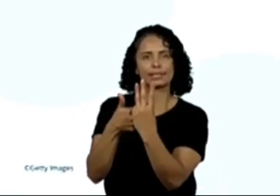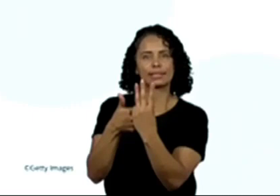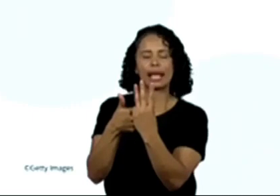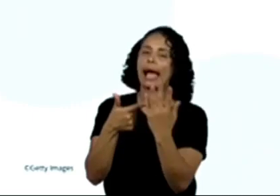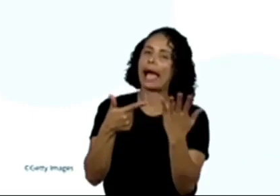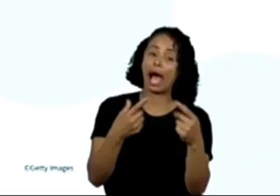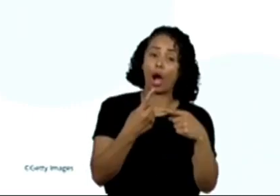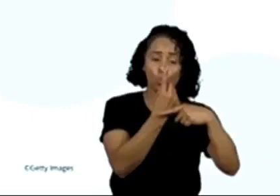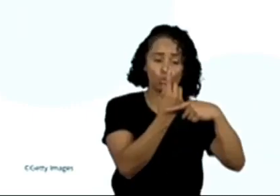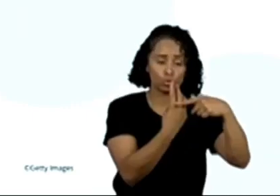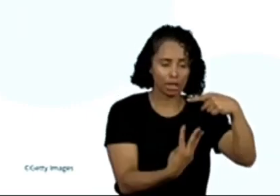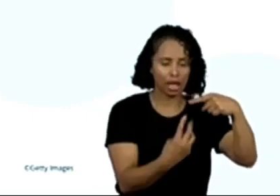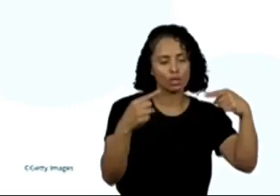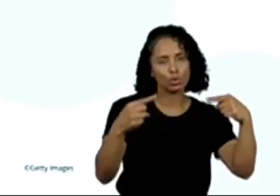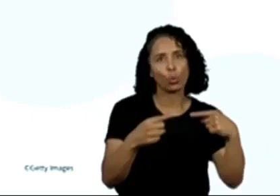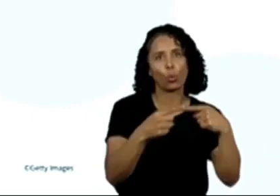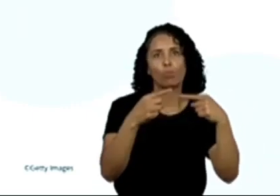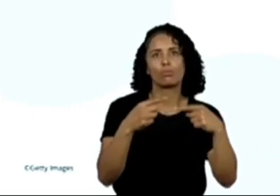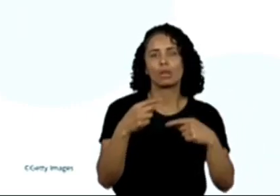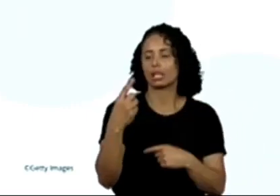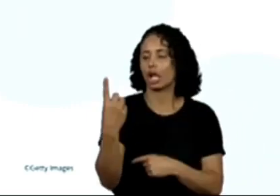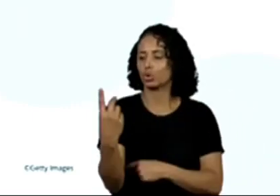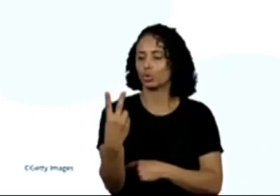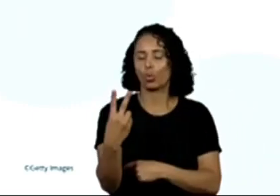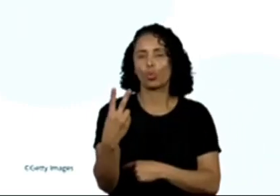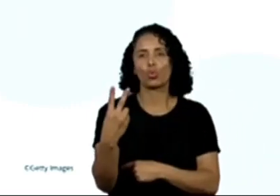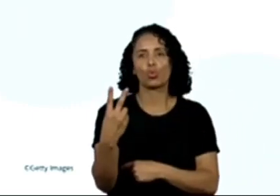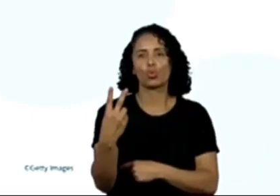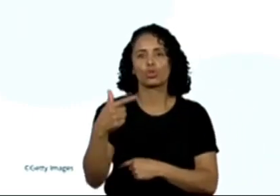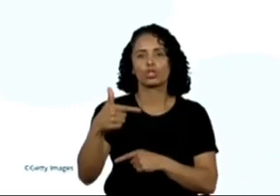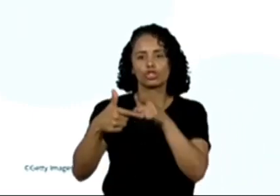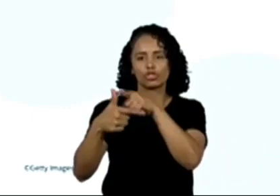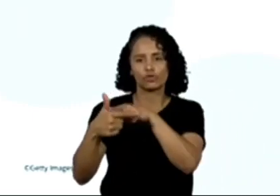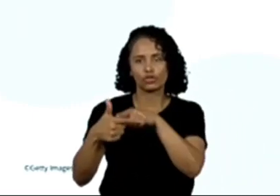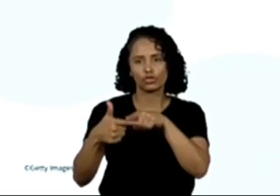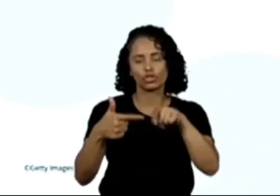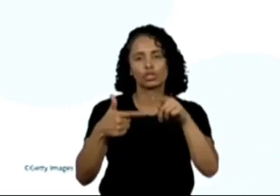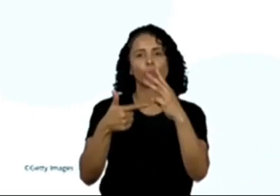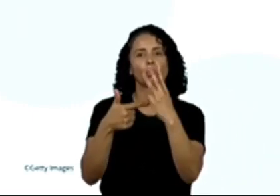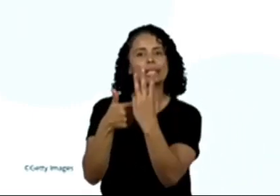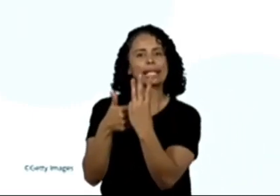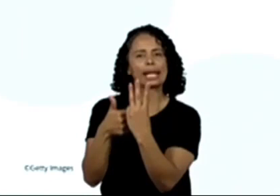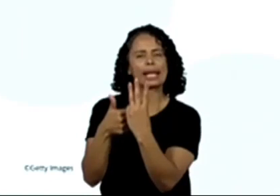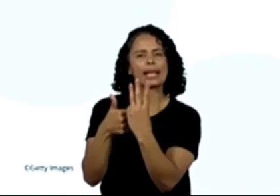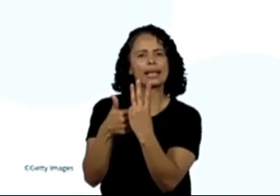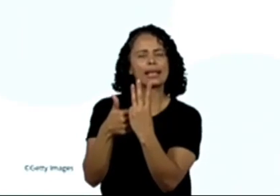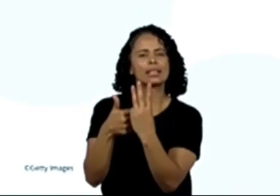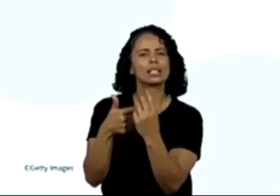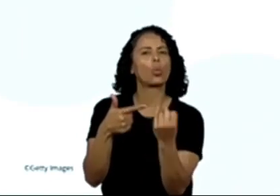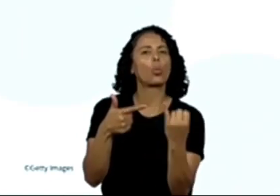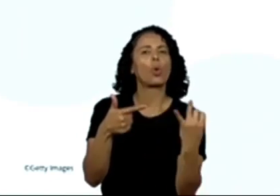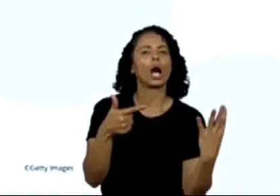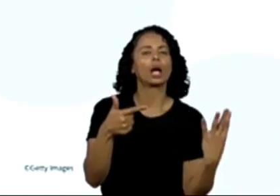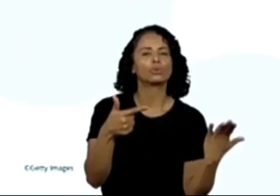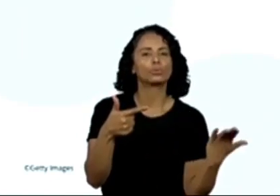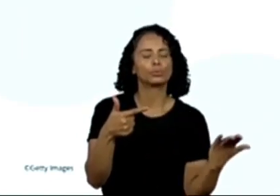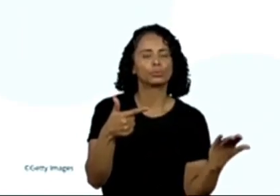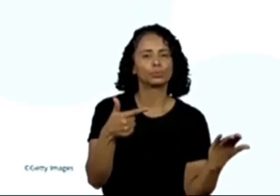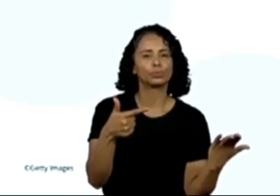Ó. Ah, perfeito, muito bom. Beleza? E aí a minha pergunta é, quanto é 12 dividido por 3? E aí, Joelson?